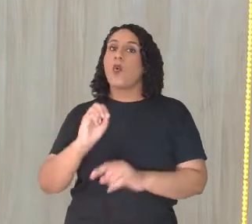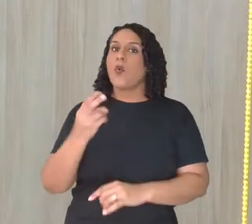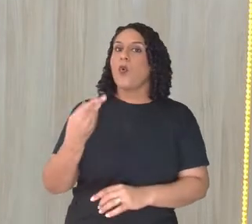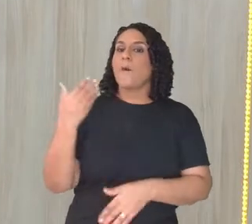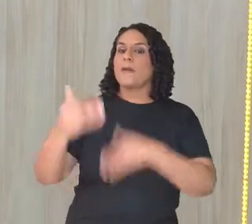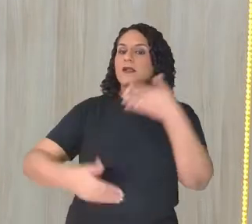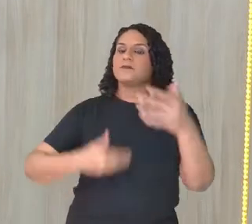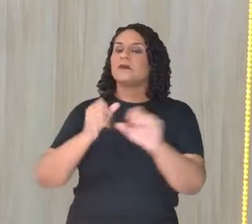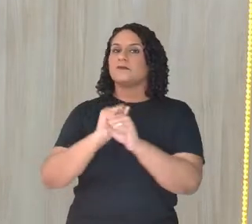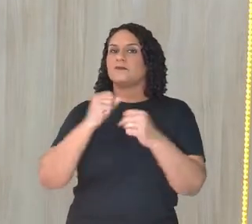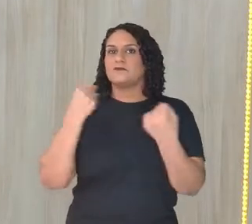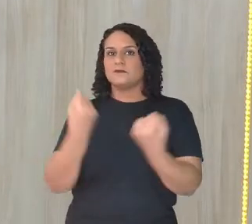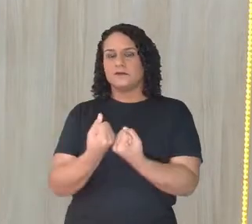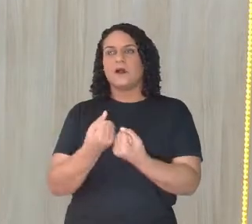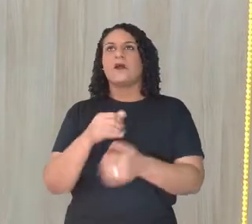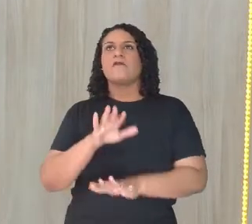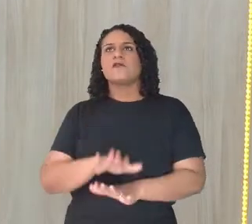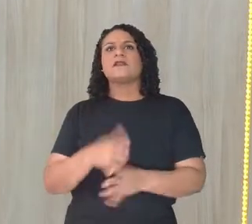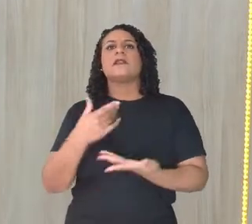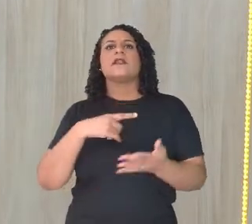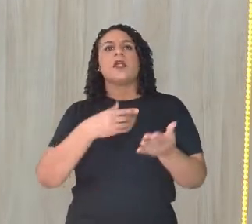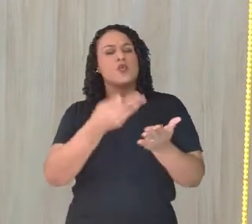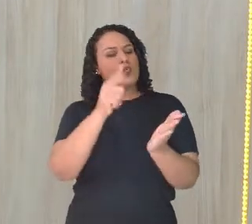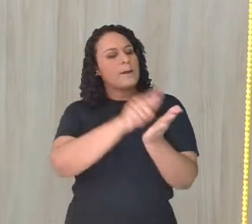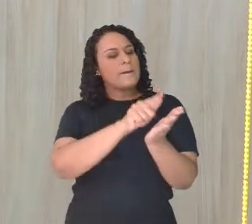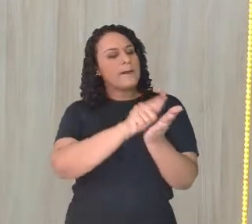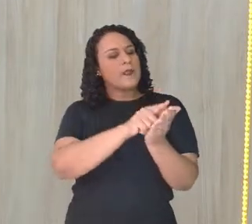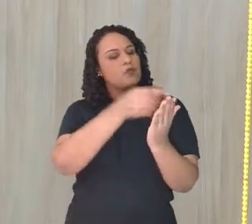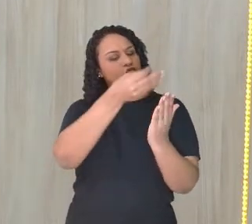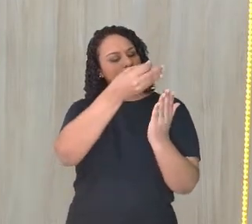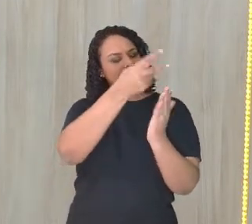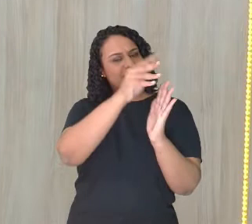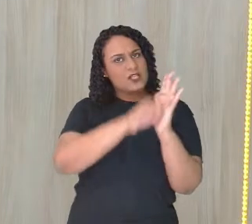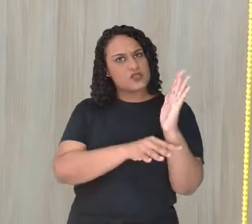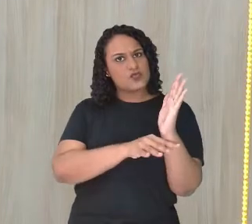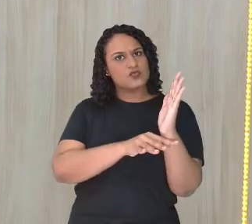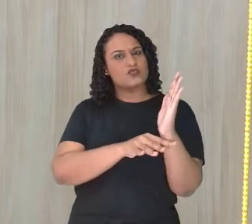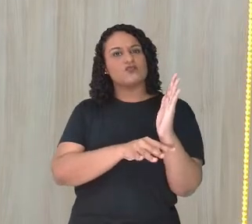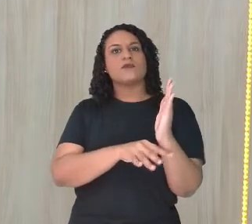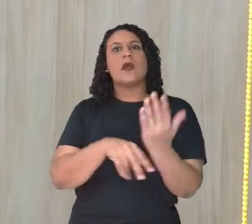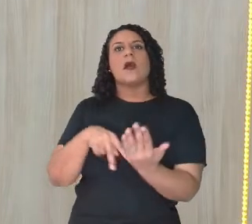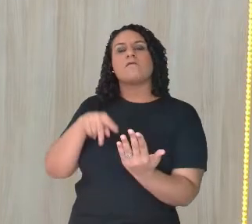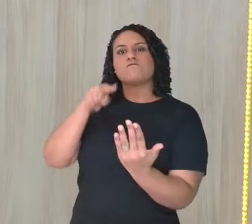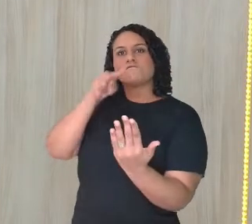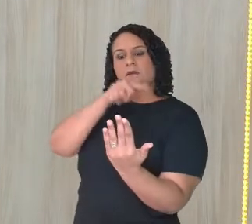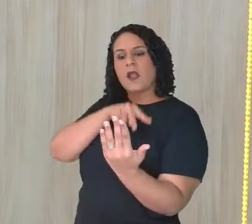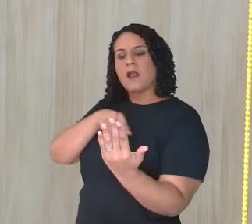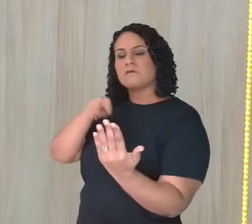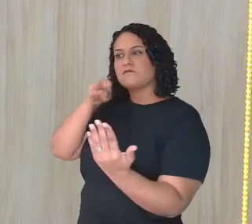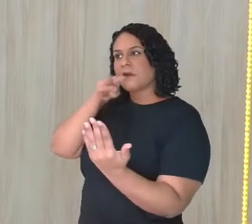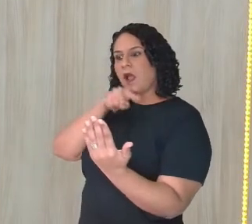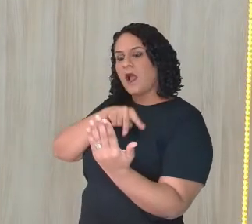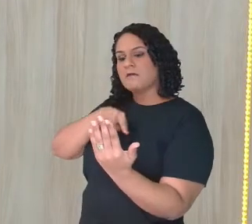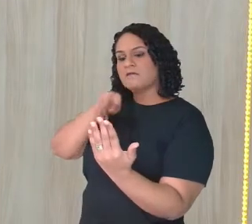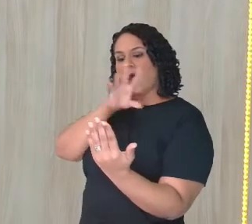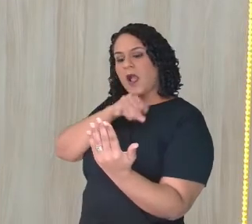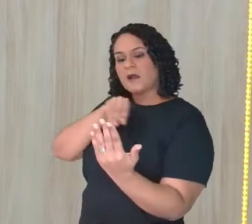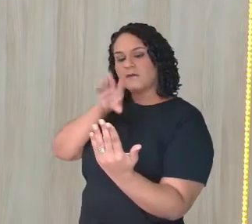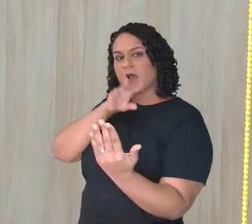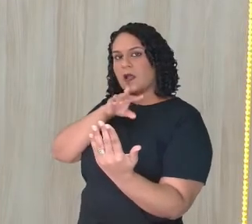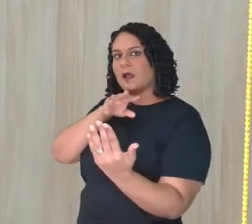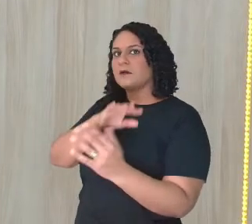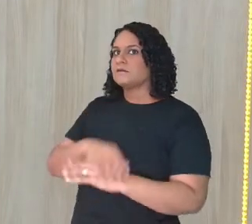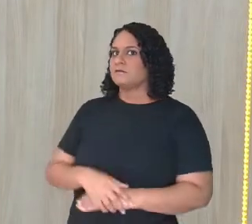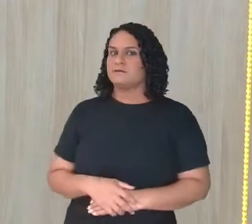e você leva a sua fala toda prontinha num papel e você começa a ler em voz alta aquela sua fala, você não está